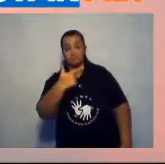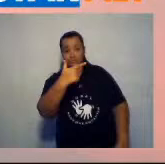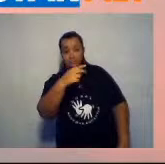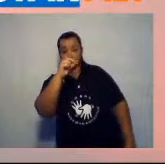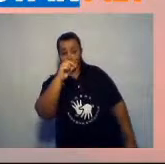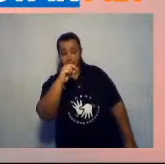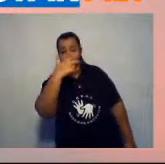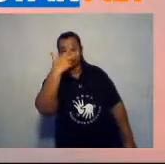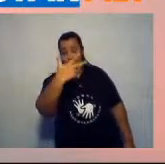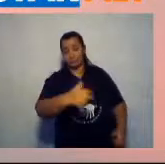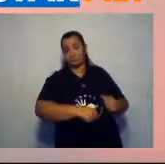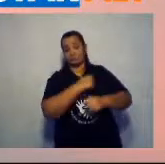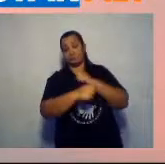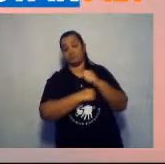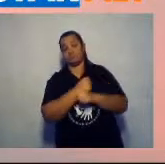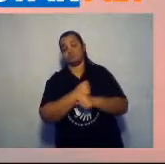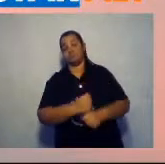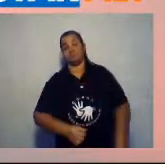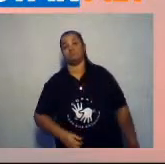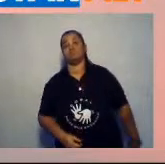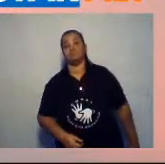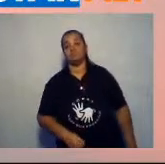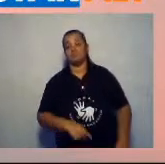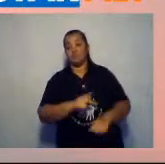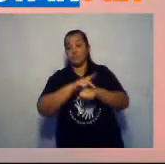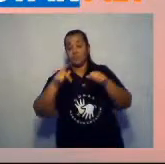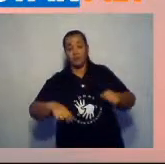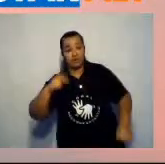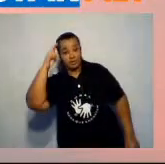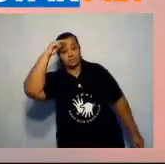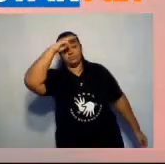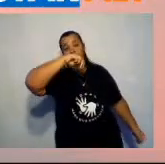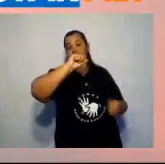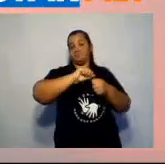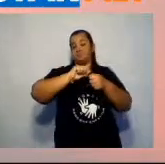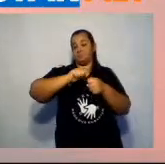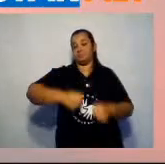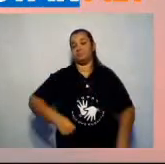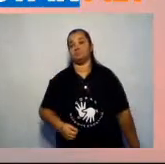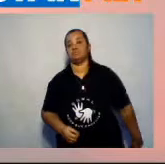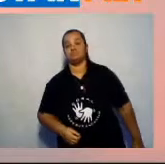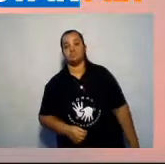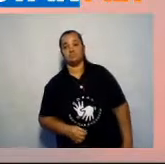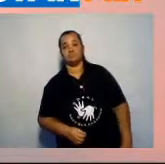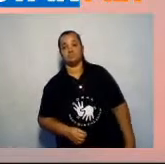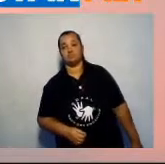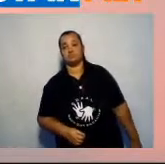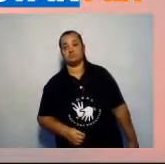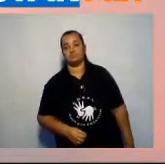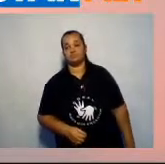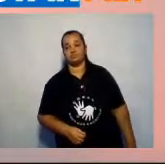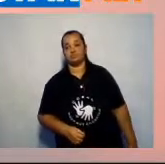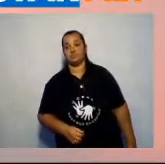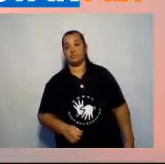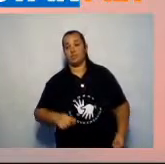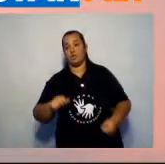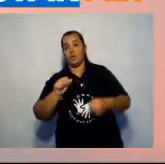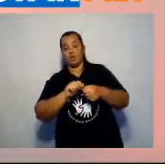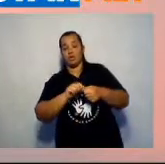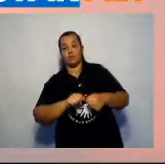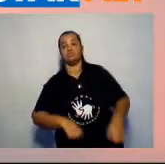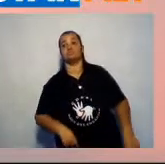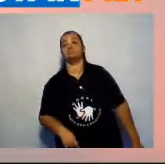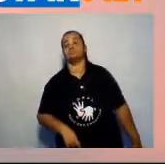203 anos, realização Prefeitura Municipal de Piracaia, gestão Prefeito Silvino Sintra. vice André Rogério, a realização